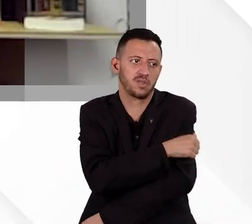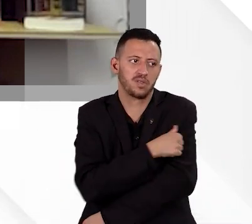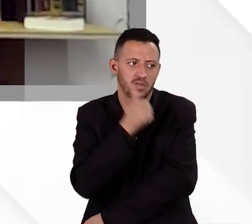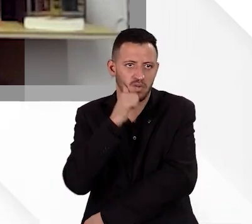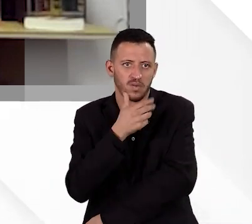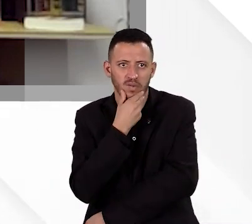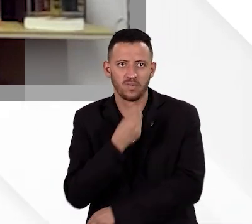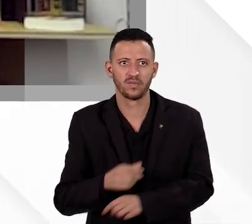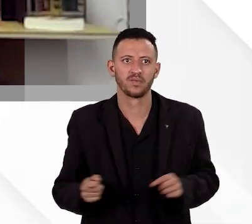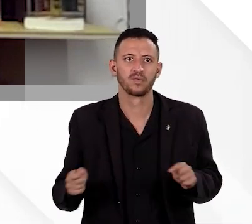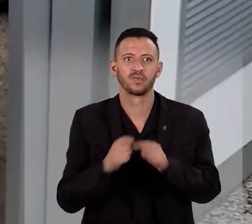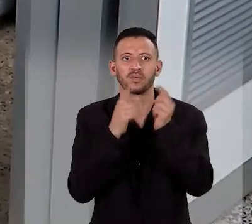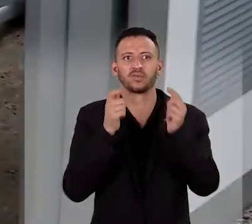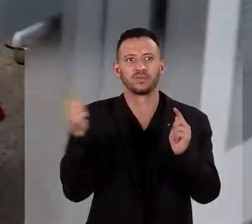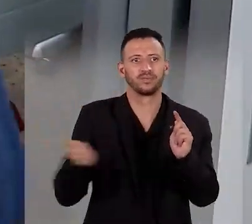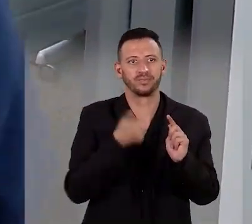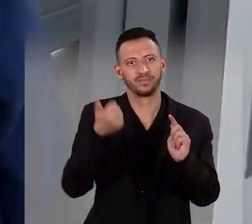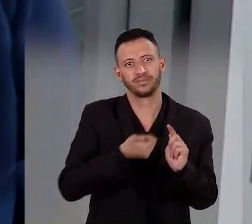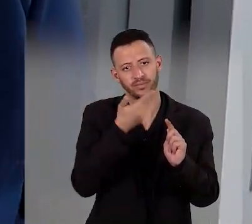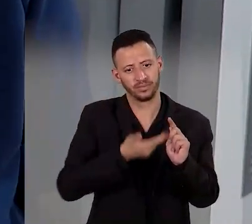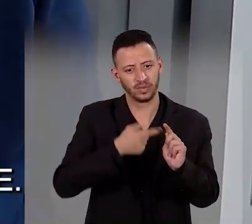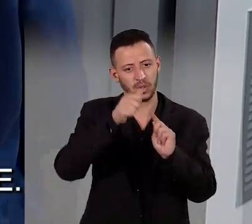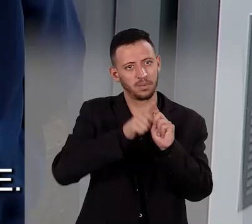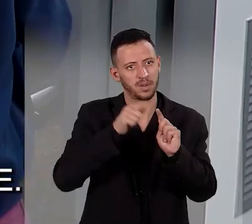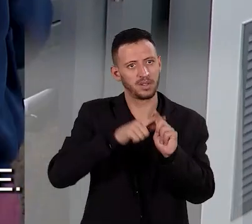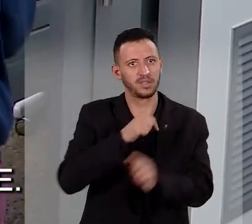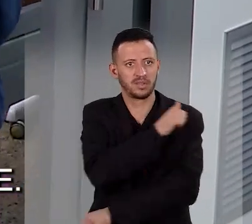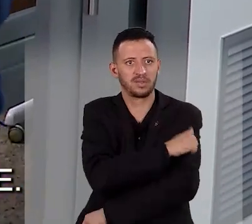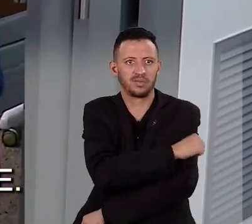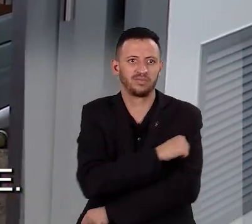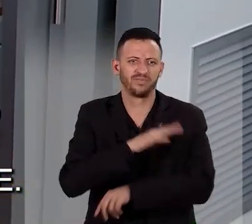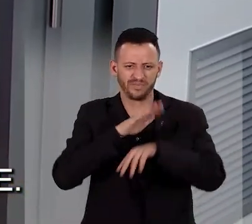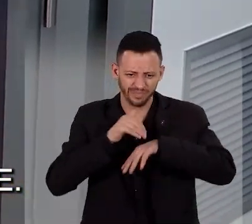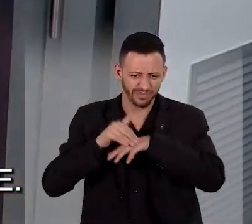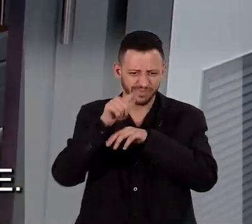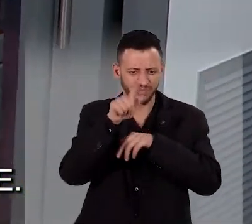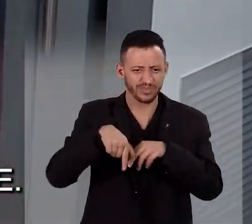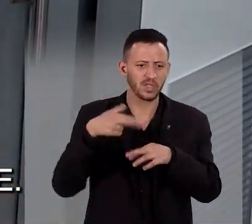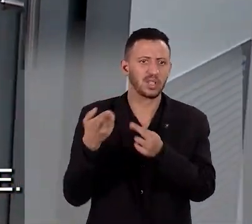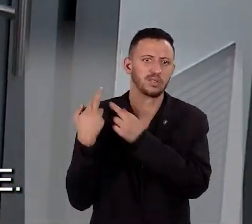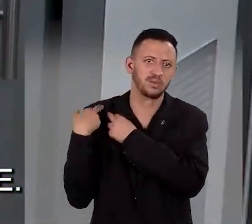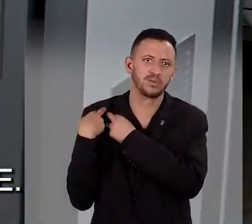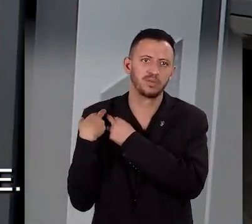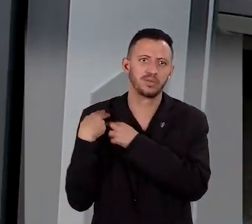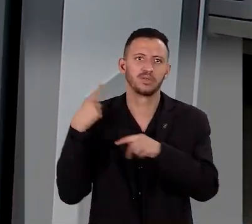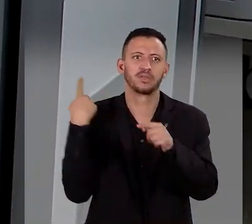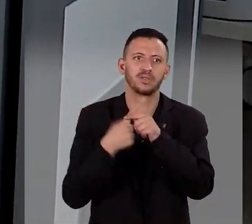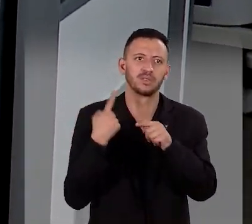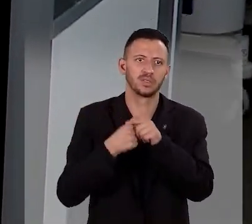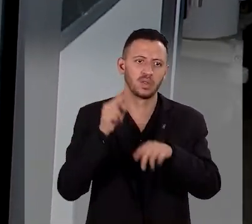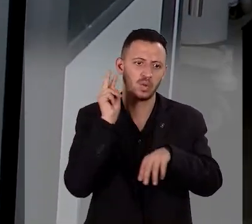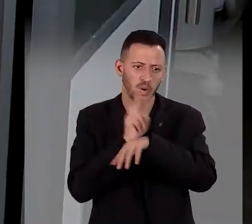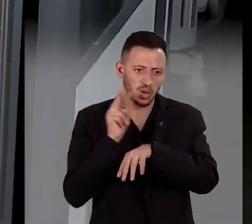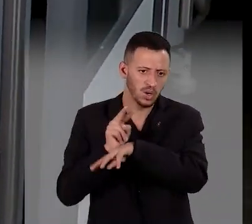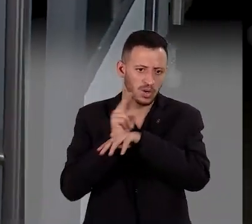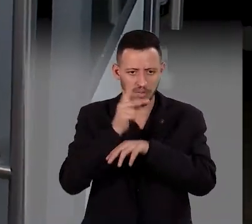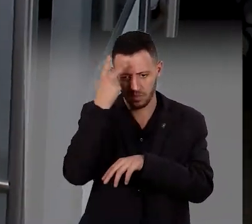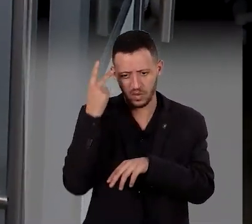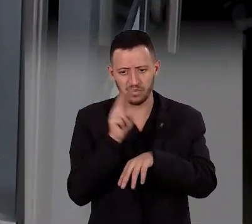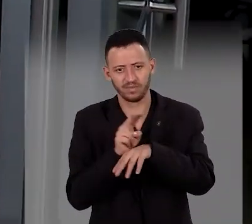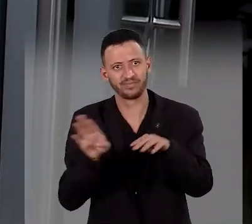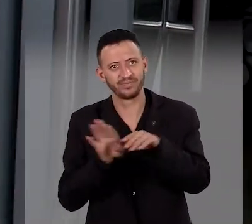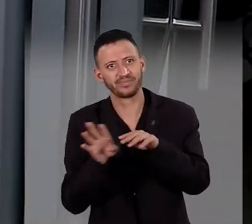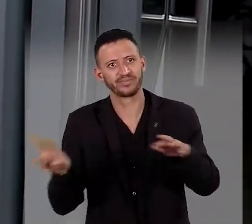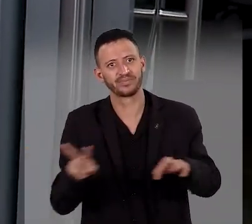aos enfermeiros e às enfermeiras. Mais do que uma homenagem, o mês da enfermagem é uma convocação à responsabilidade, porque cuidar de